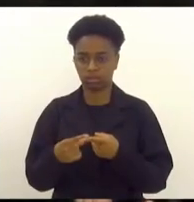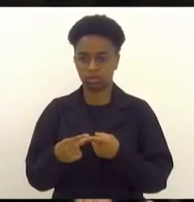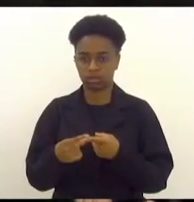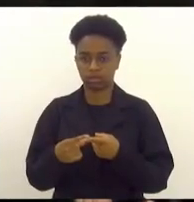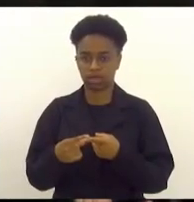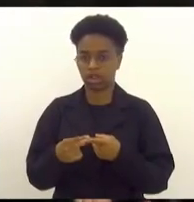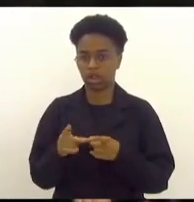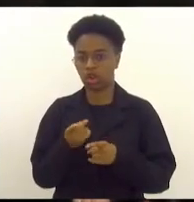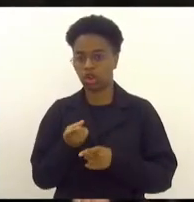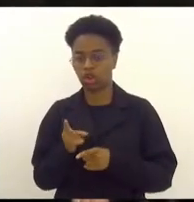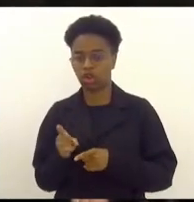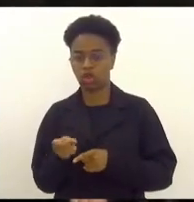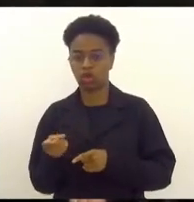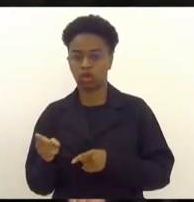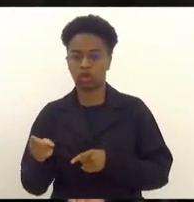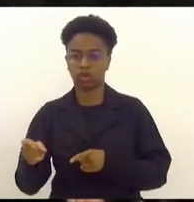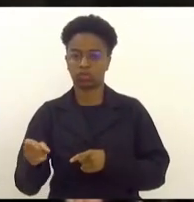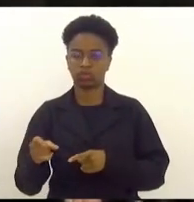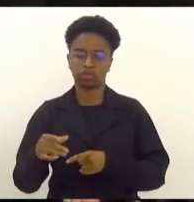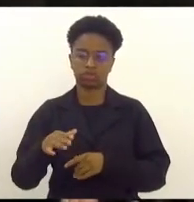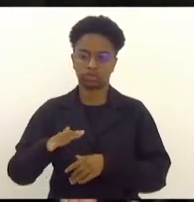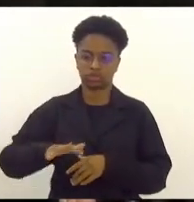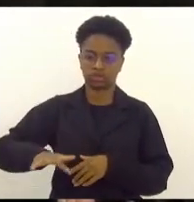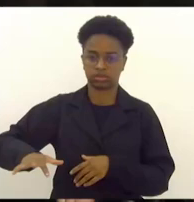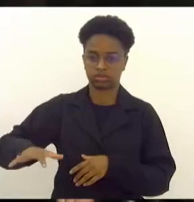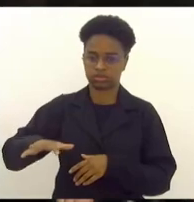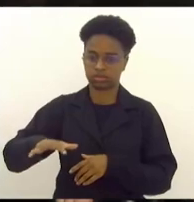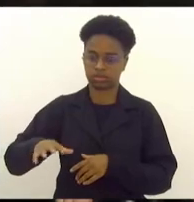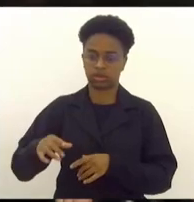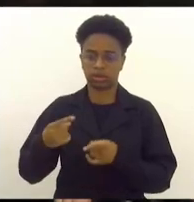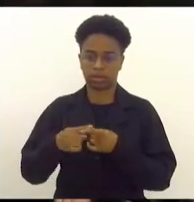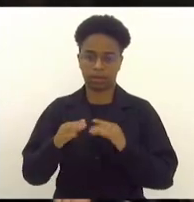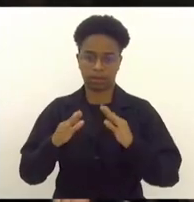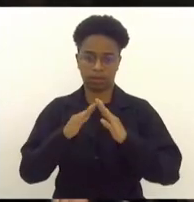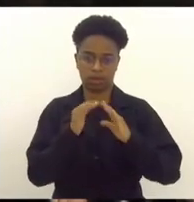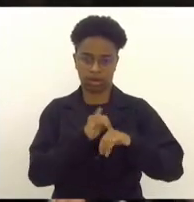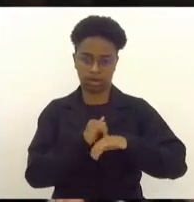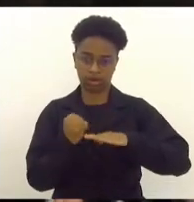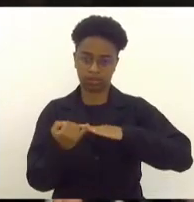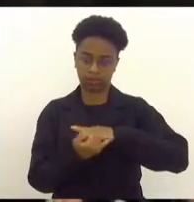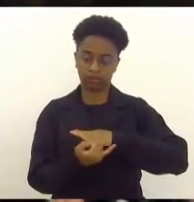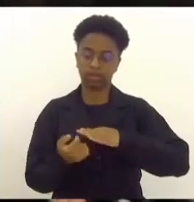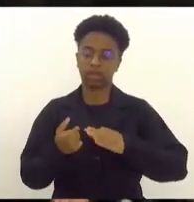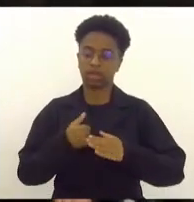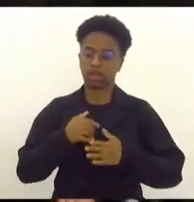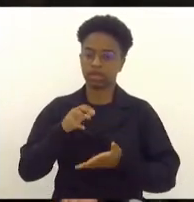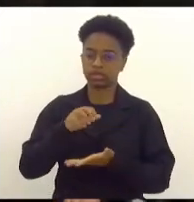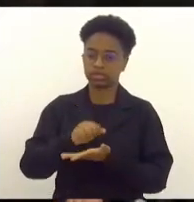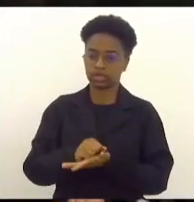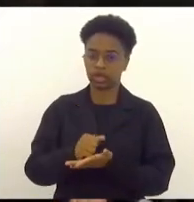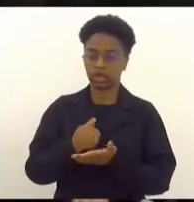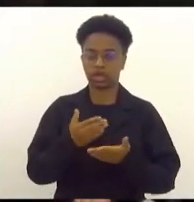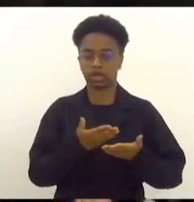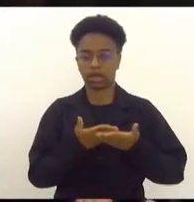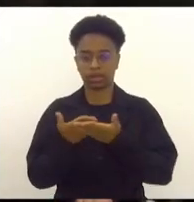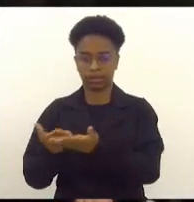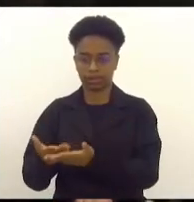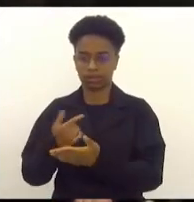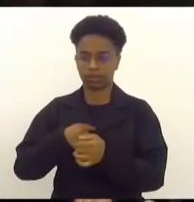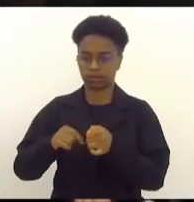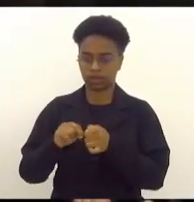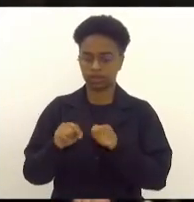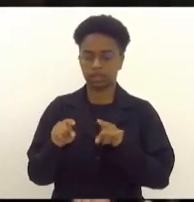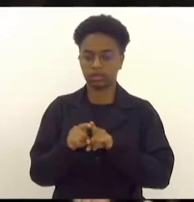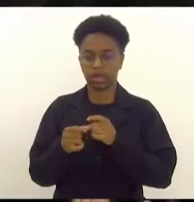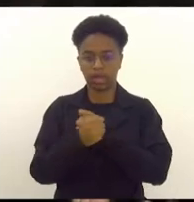continente então quero aqui registrar este encaminhamento que farei quero também registrar o abraço presidente